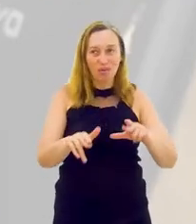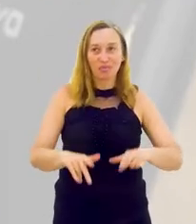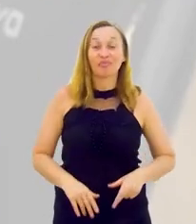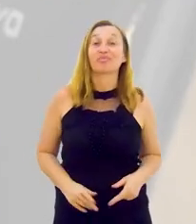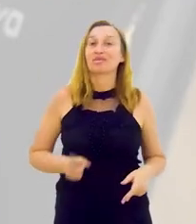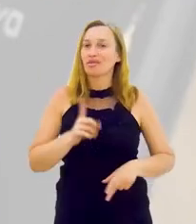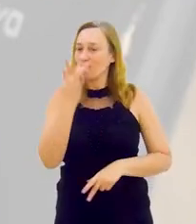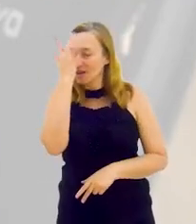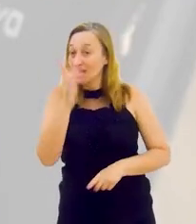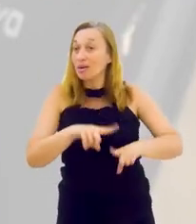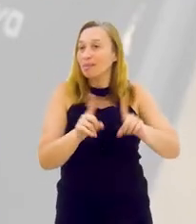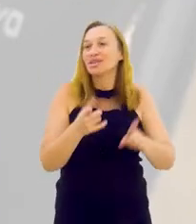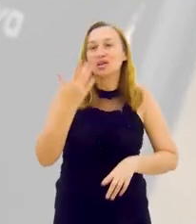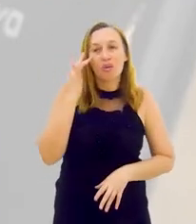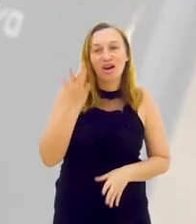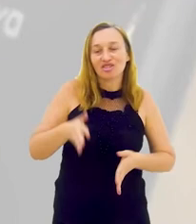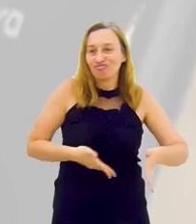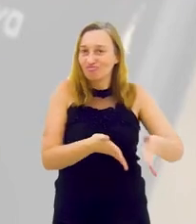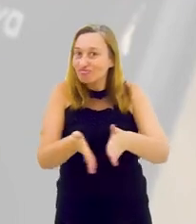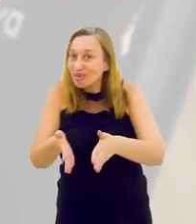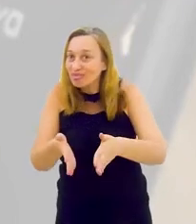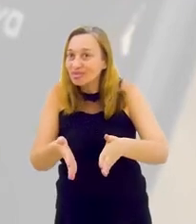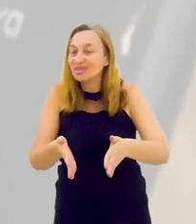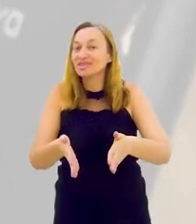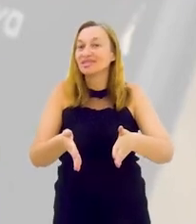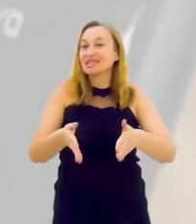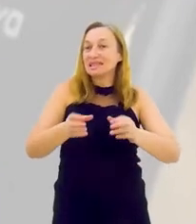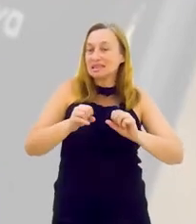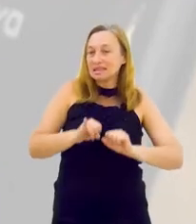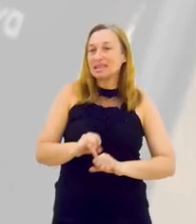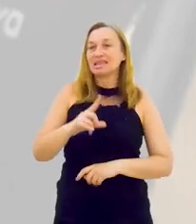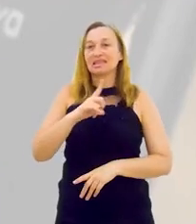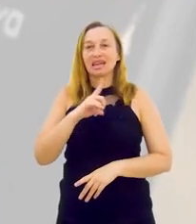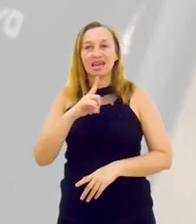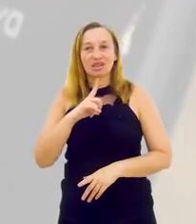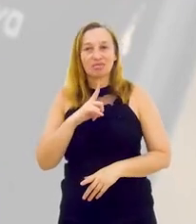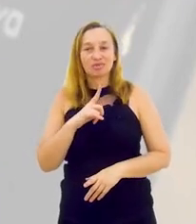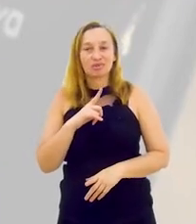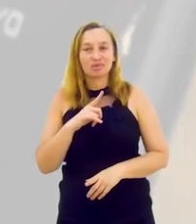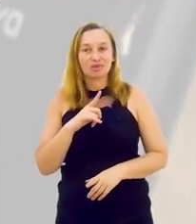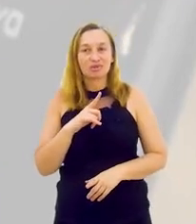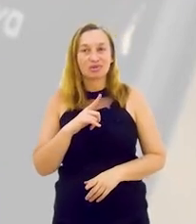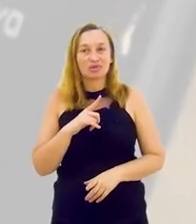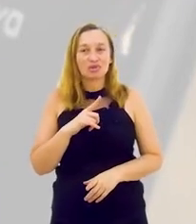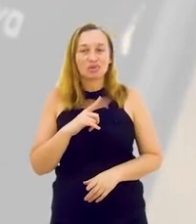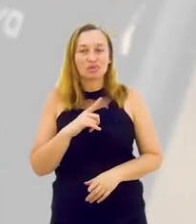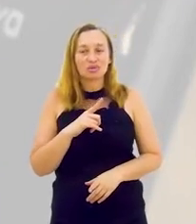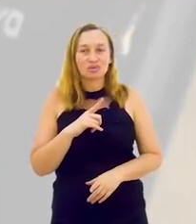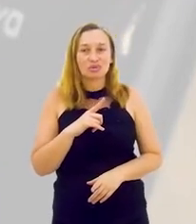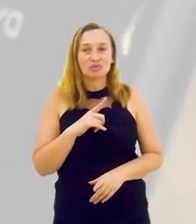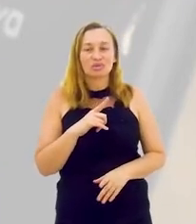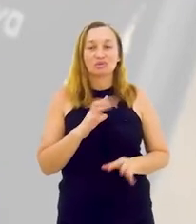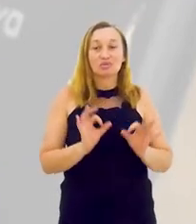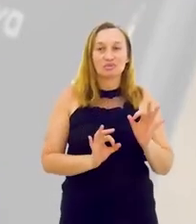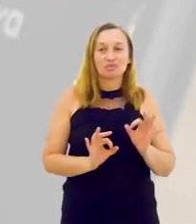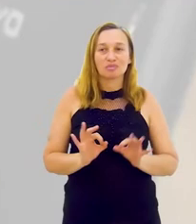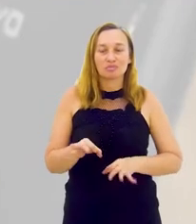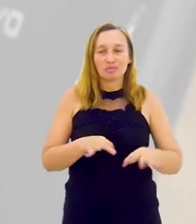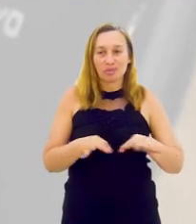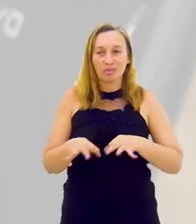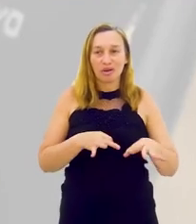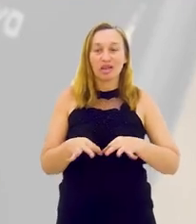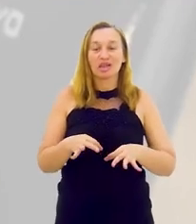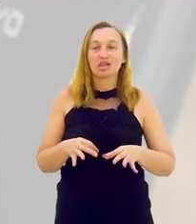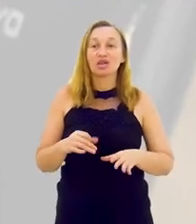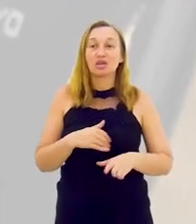direção. Não vai ser fácil, mas eu acho que a gente está no caminho, porque se a gente tem uma plataforma... Você fala um livro escrito que todo